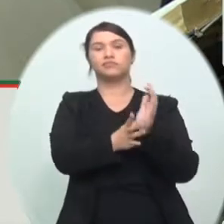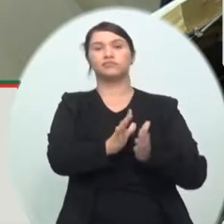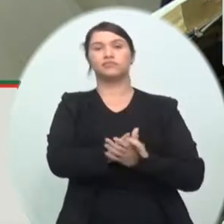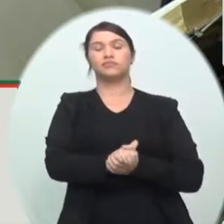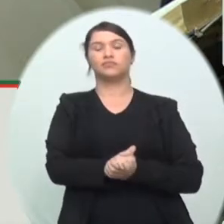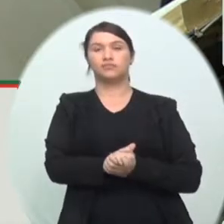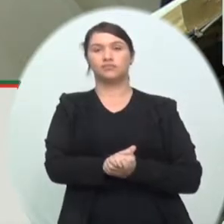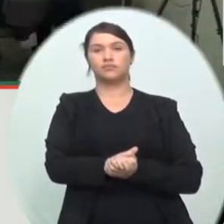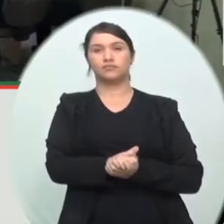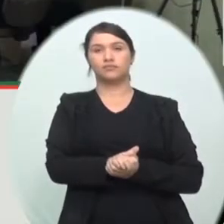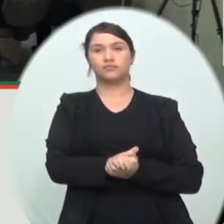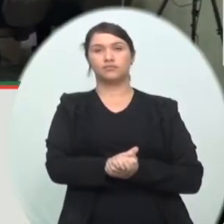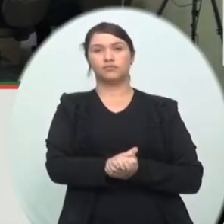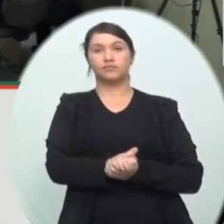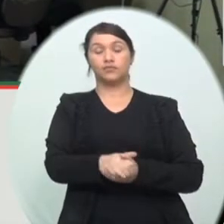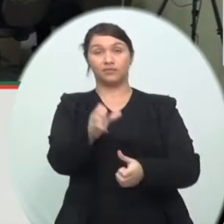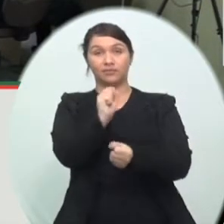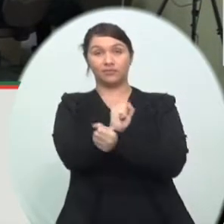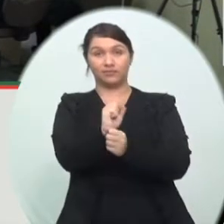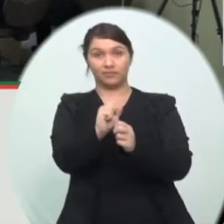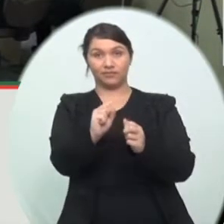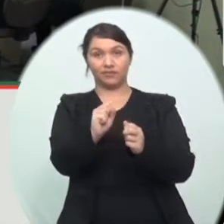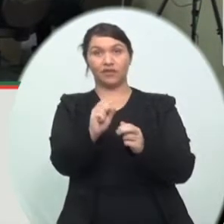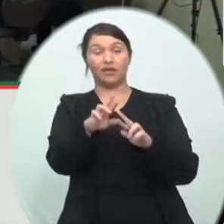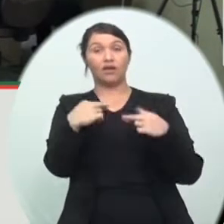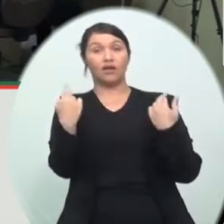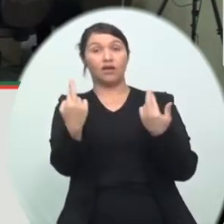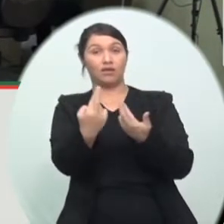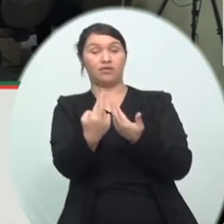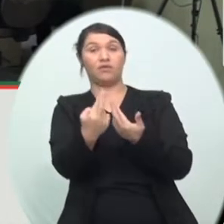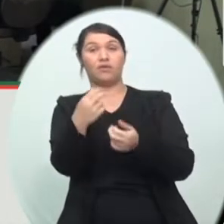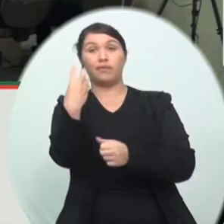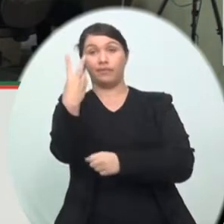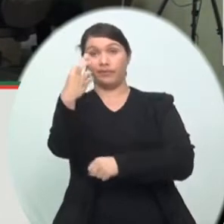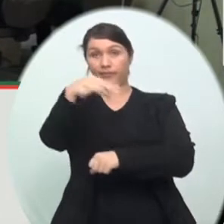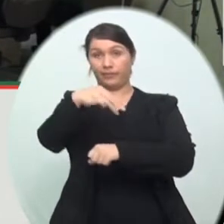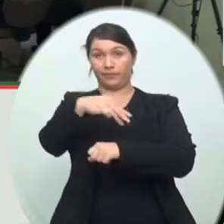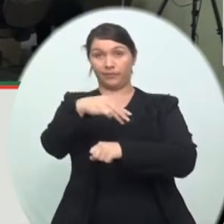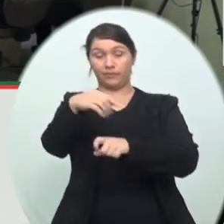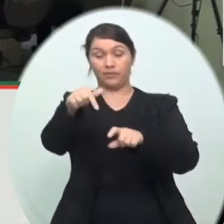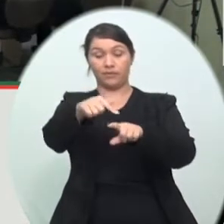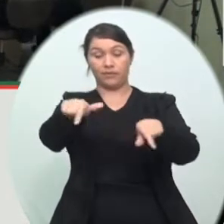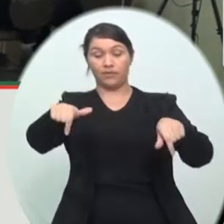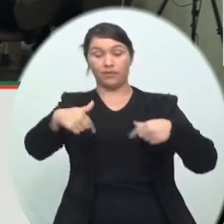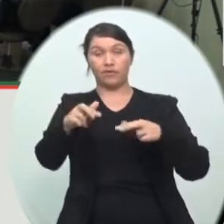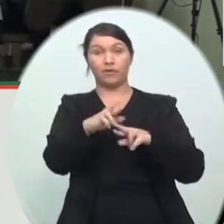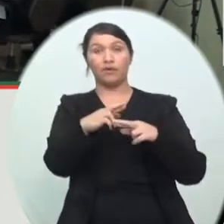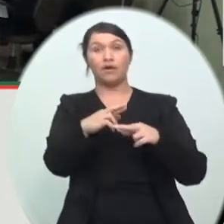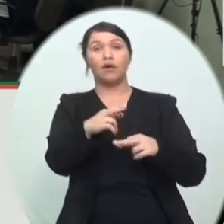Gostaria de... A sessão está suspensa por até 2 minutos, que possamos se reunir na sala do presidente.